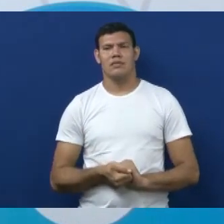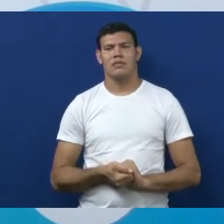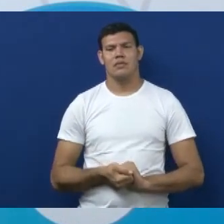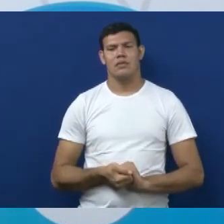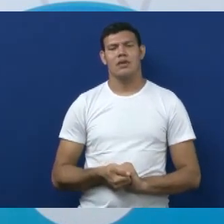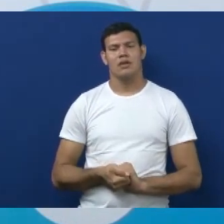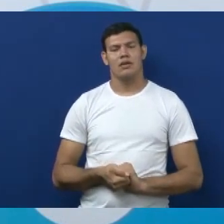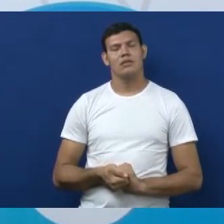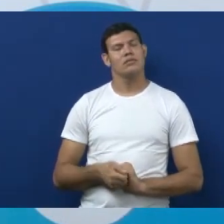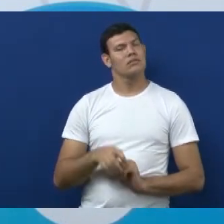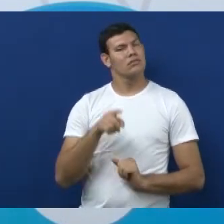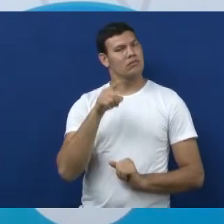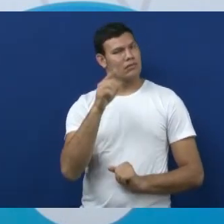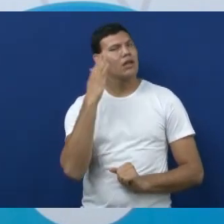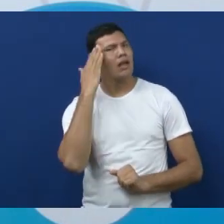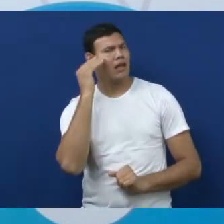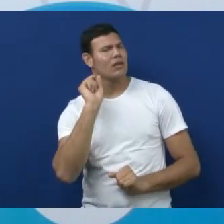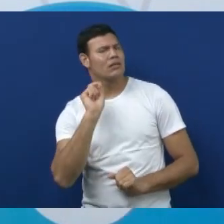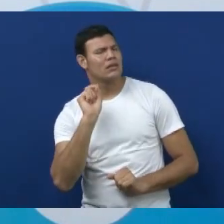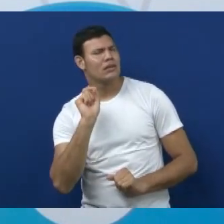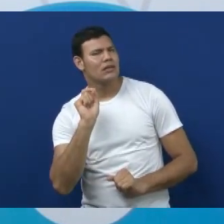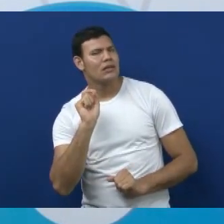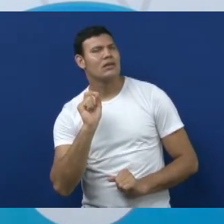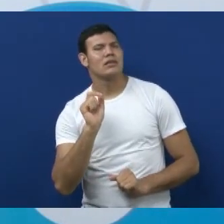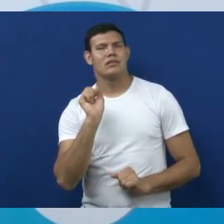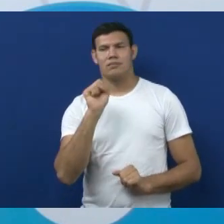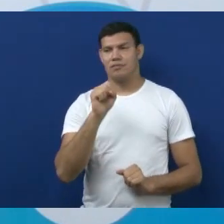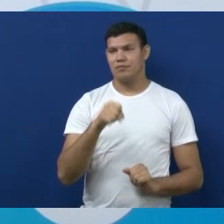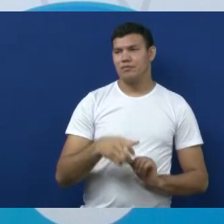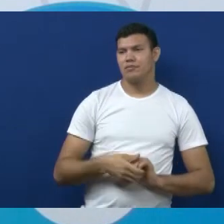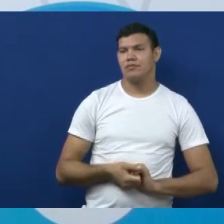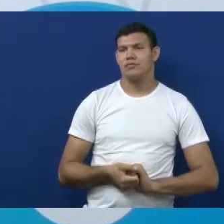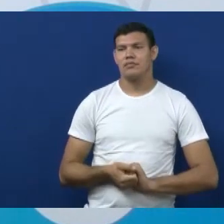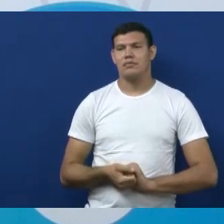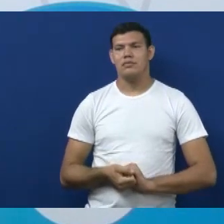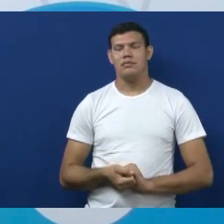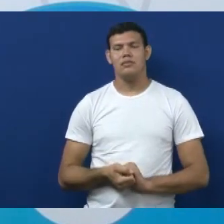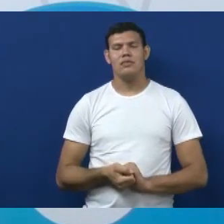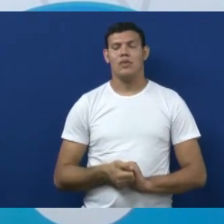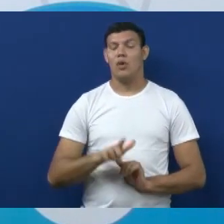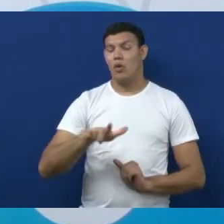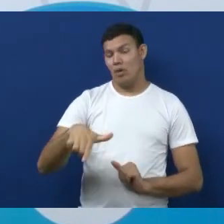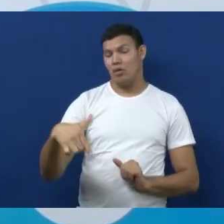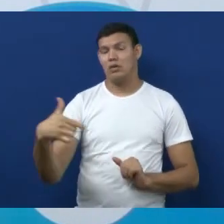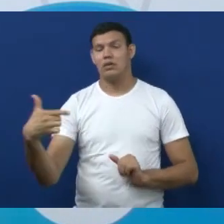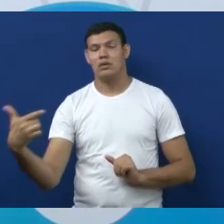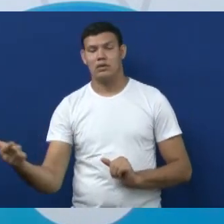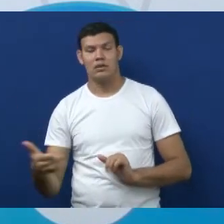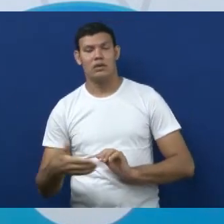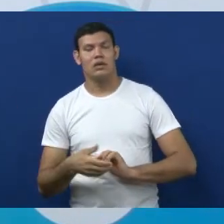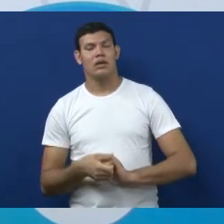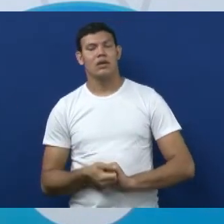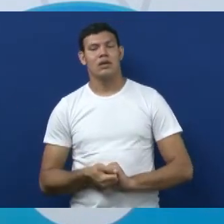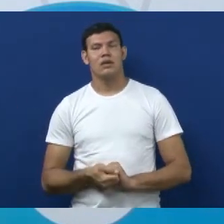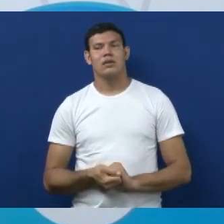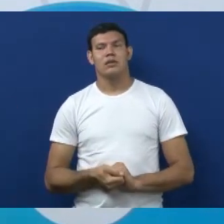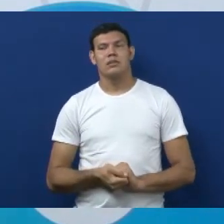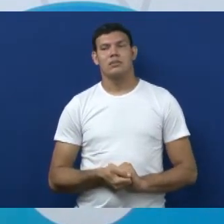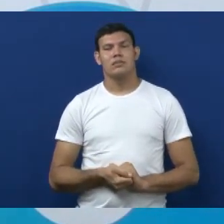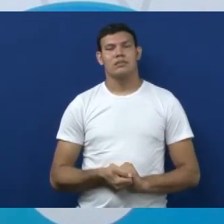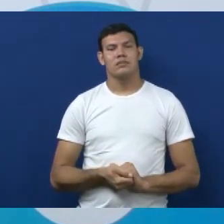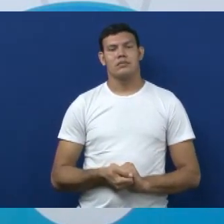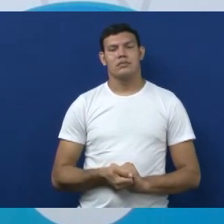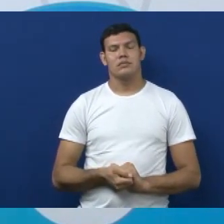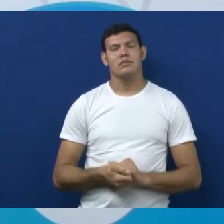Então ela despertou o seu paladar. Nem todas as matérias são assim. Uma outra tipo de função organoléptica é, por exemplo,